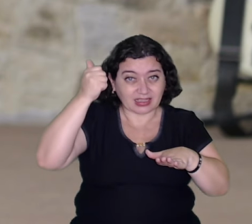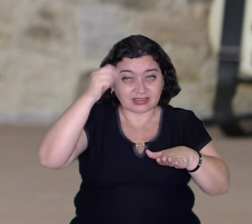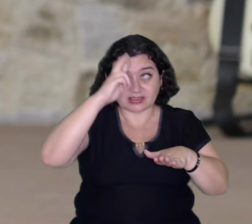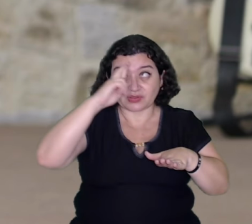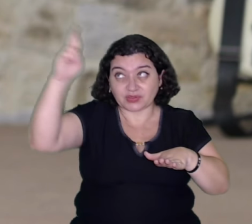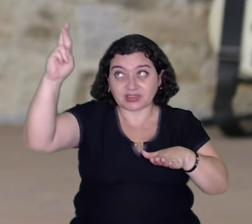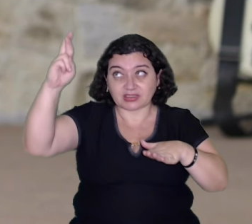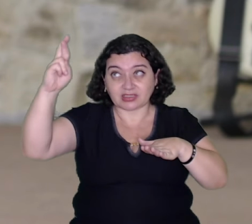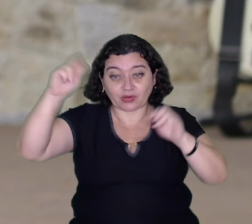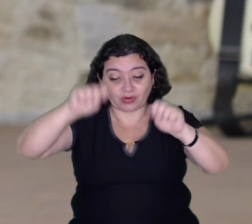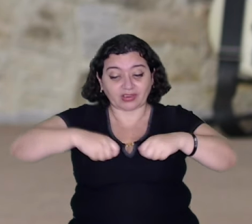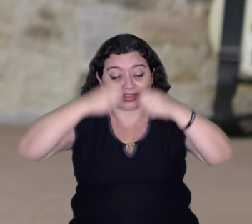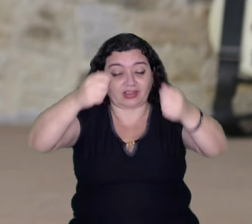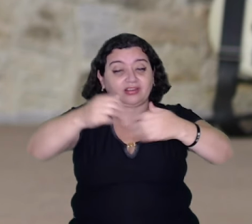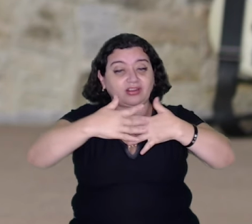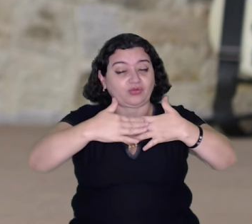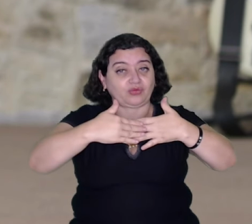Eles não voltaram.